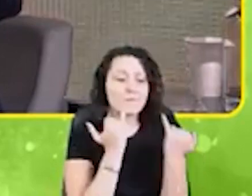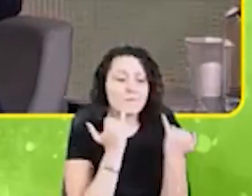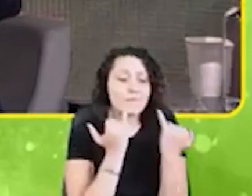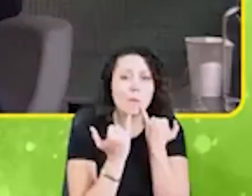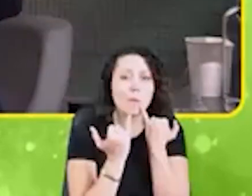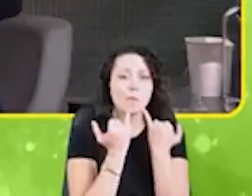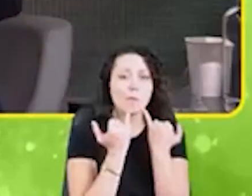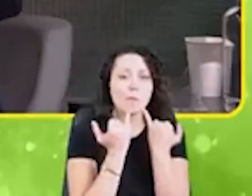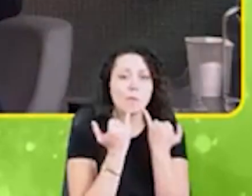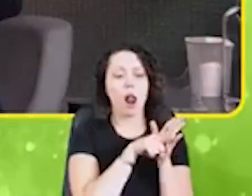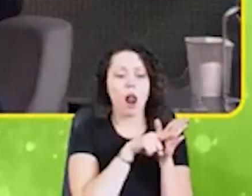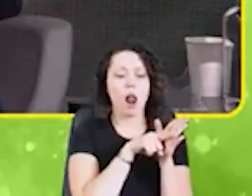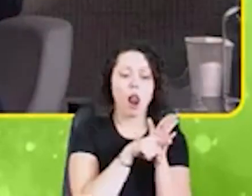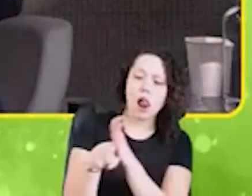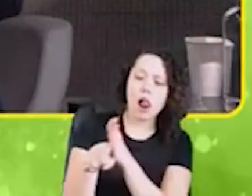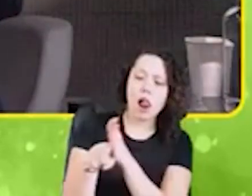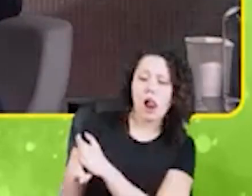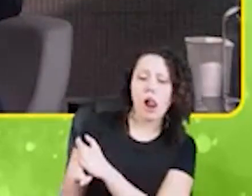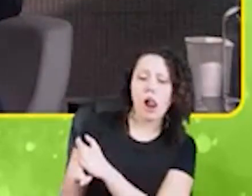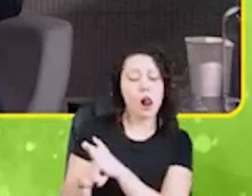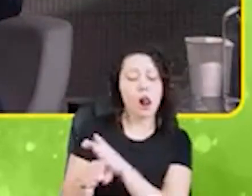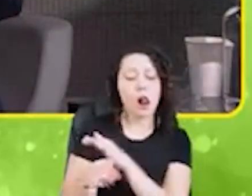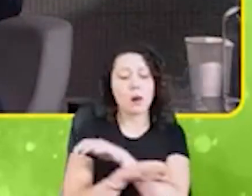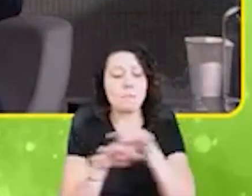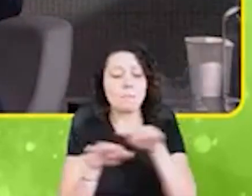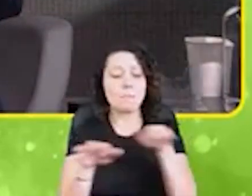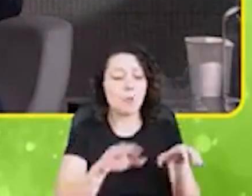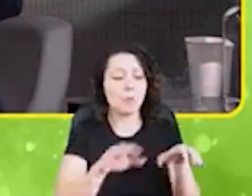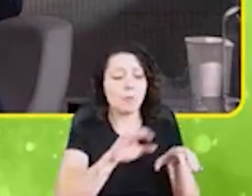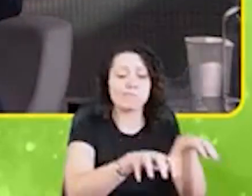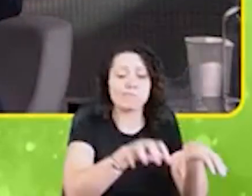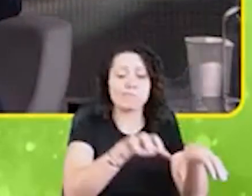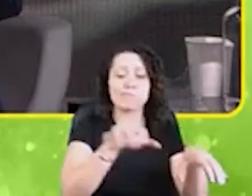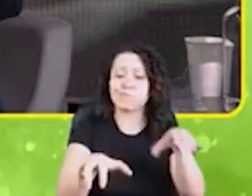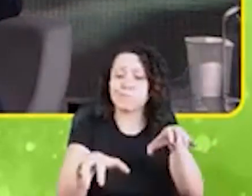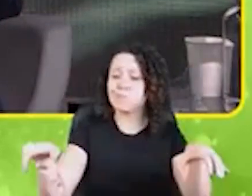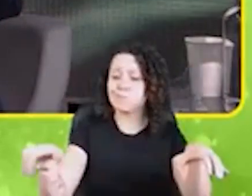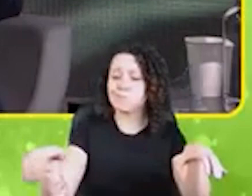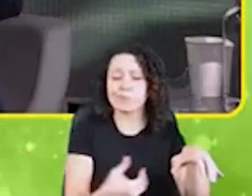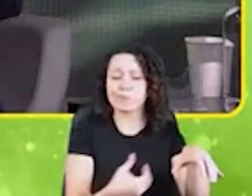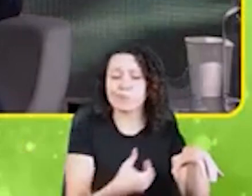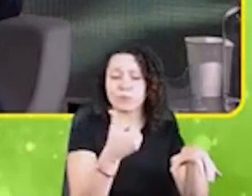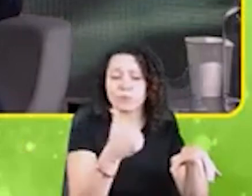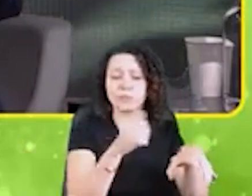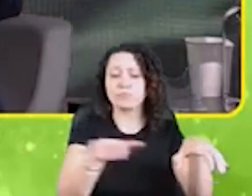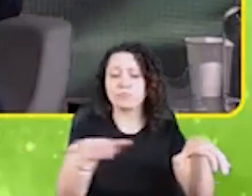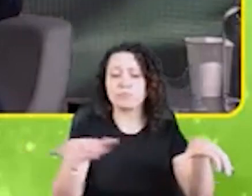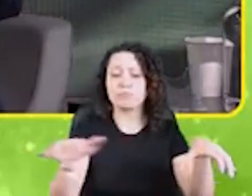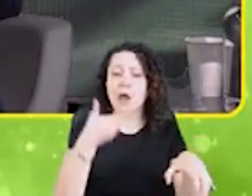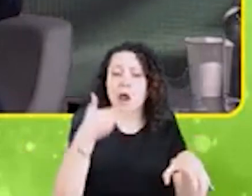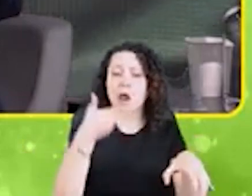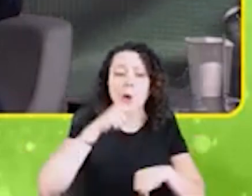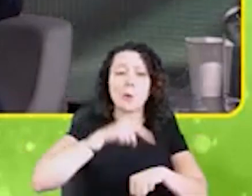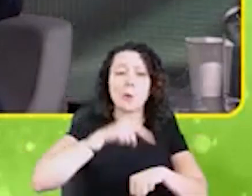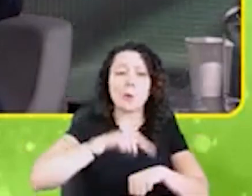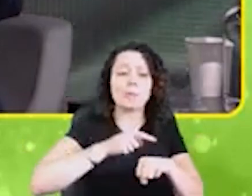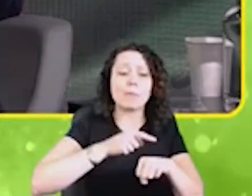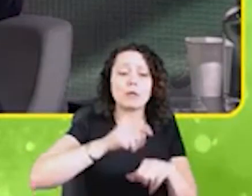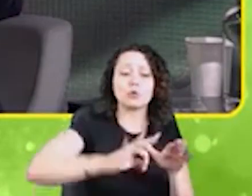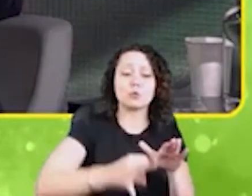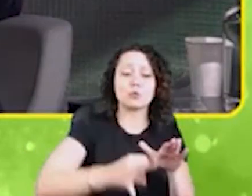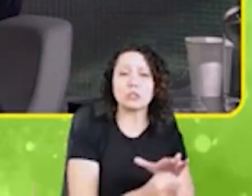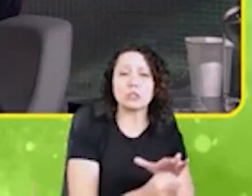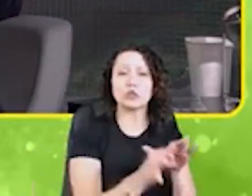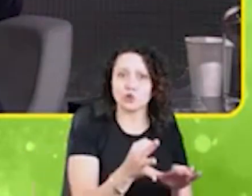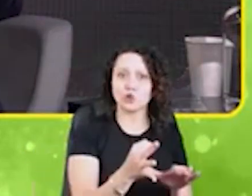da qualidade de cada terreno para saber o melhor momento de fazer o plantio e como aumentar a produtividade